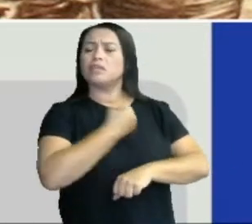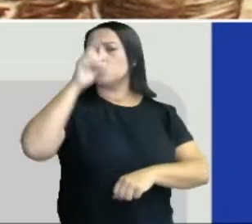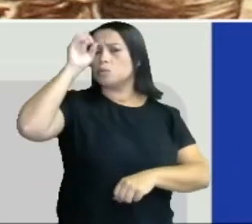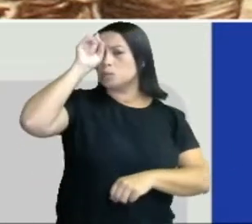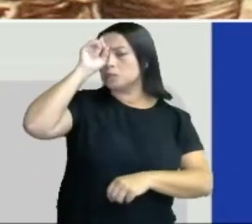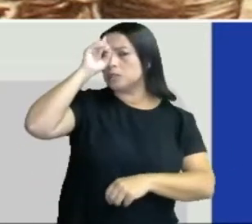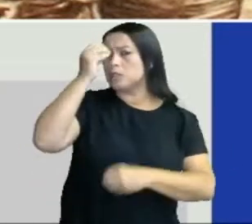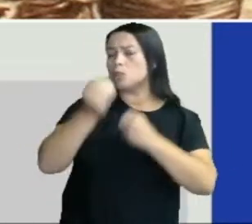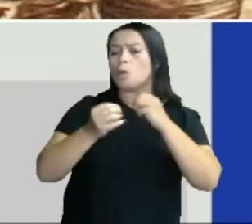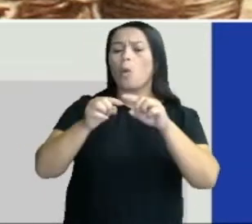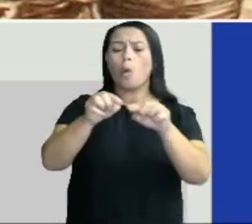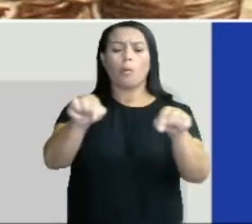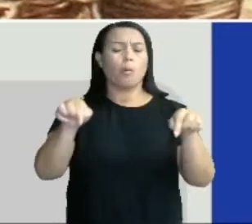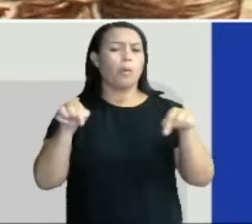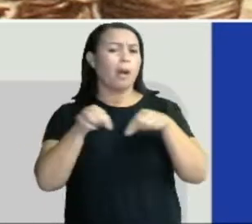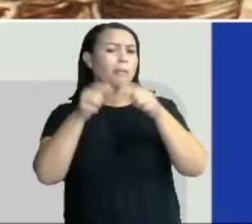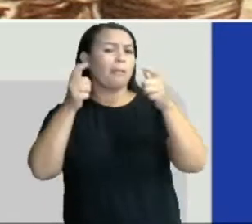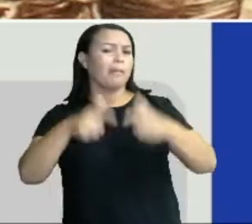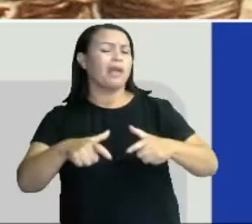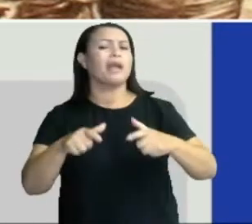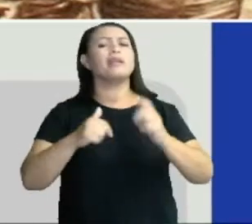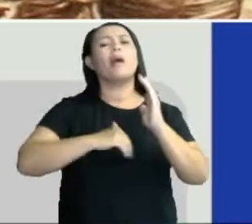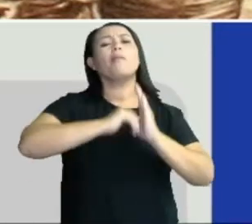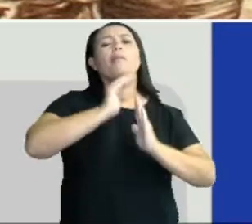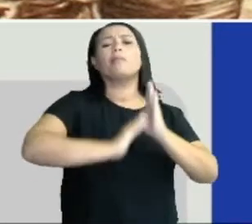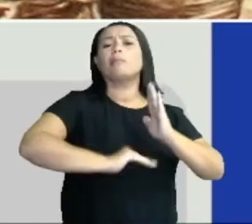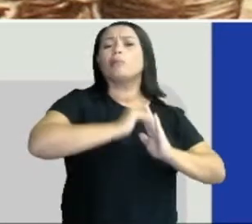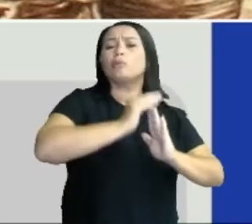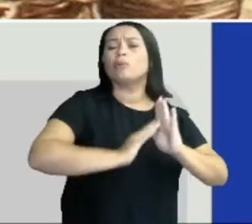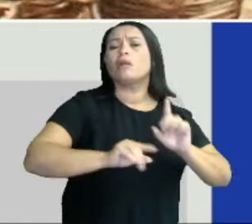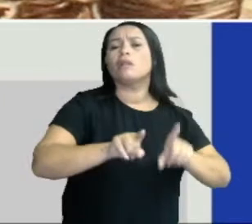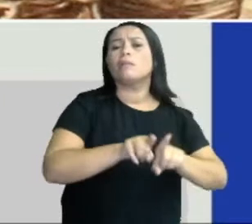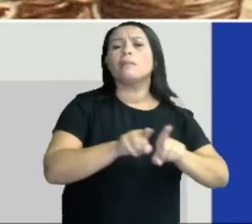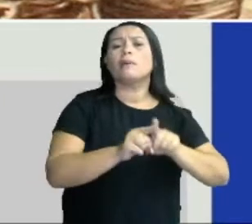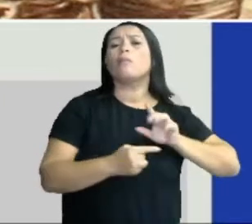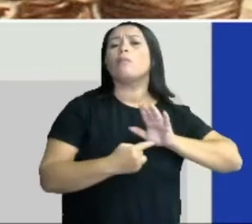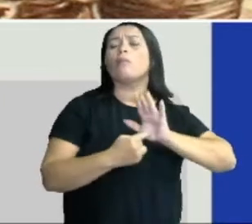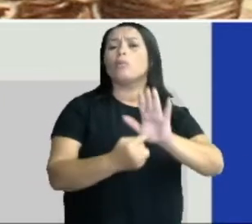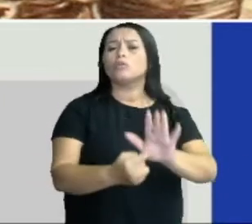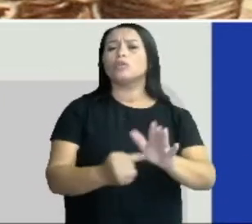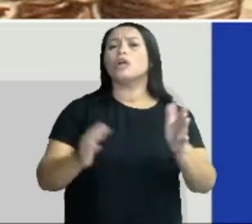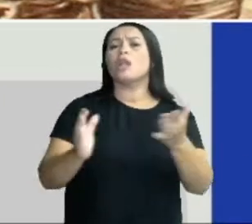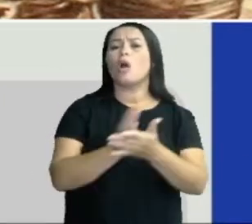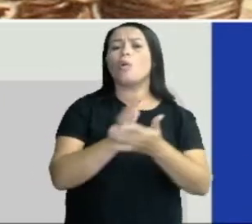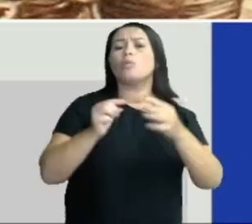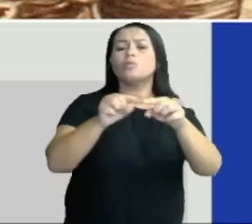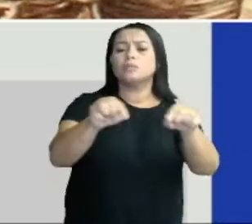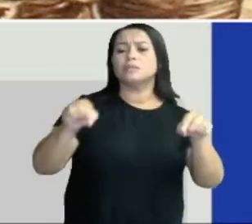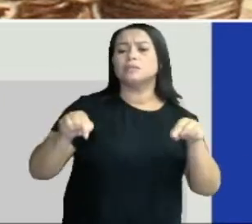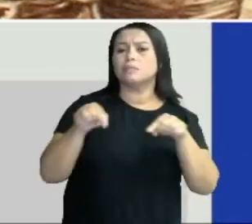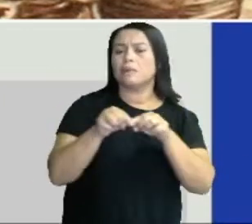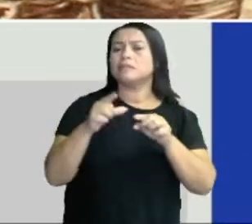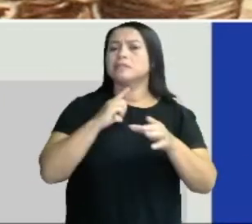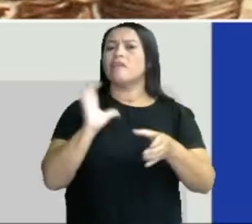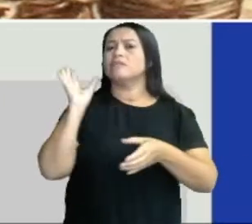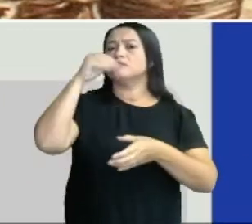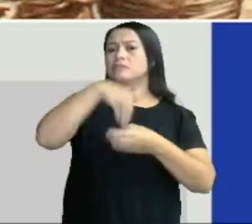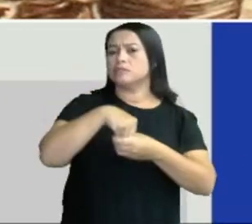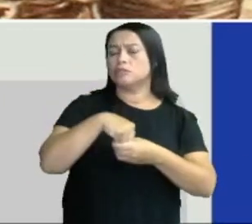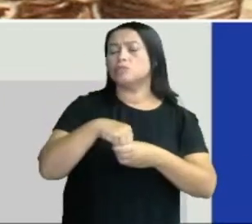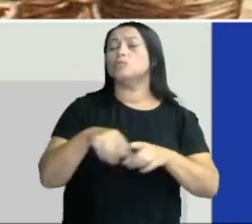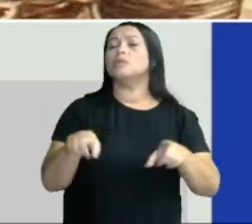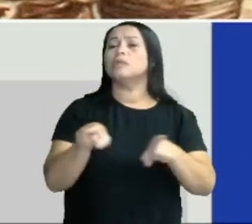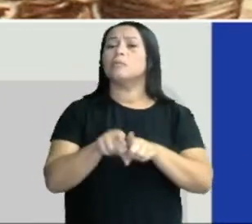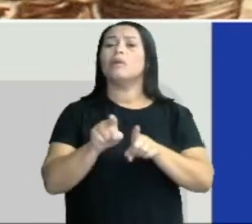ambientes ao qual eles retratavam em pinturas também representavam parte do espaço onde eles estavam inseridos.